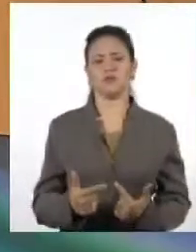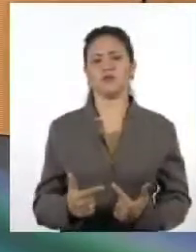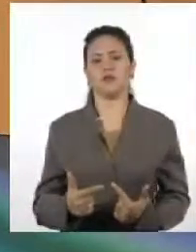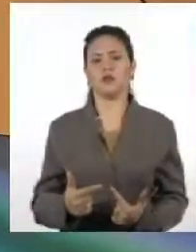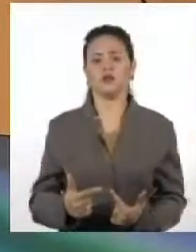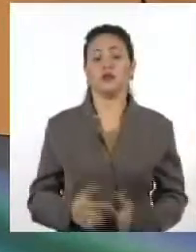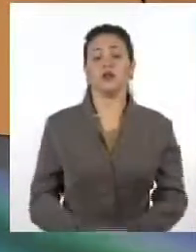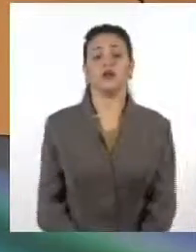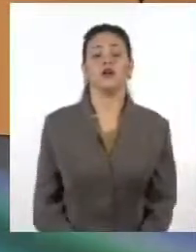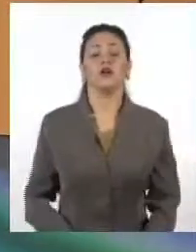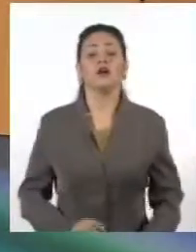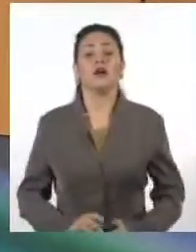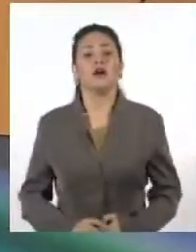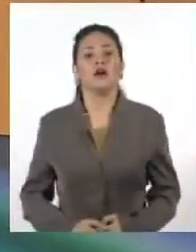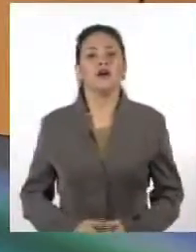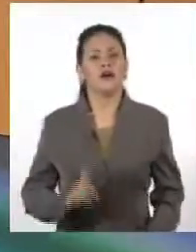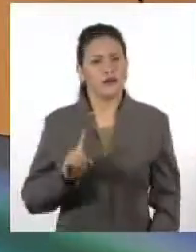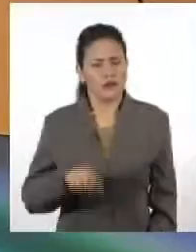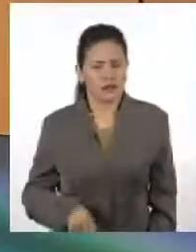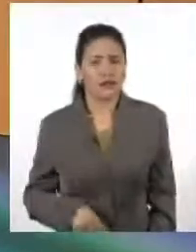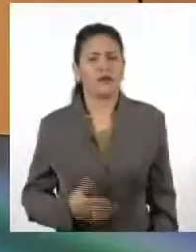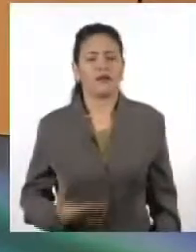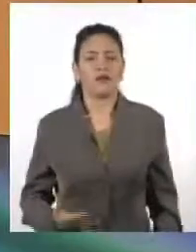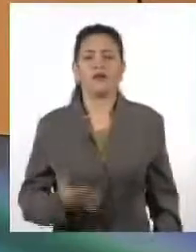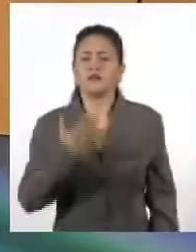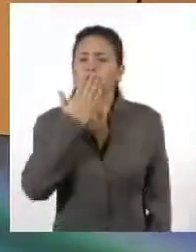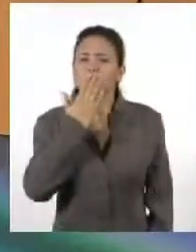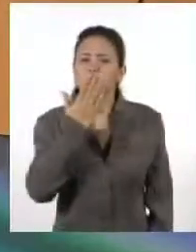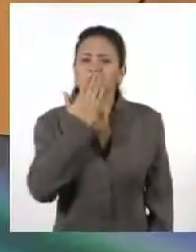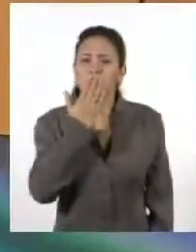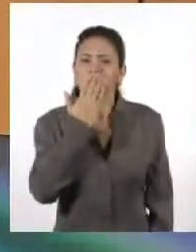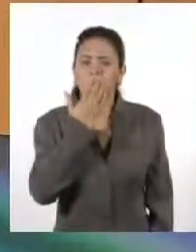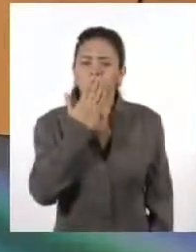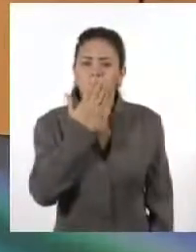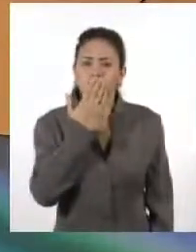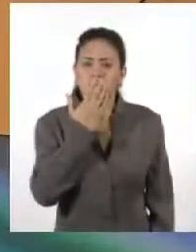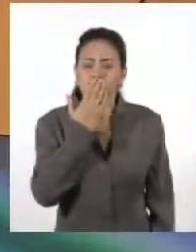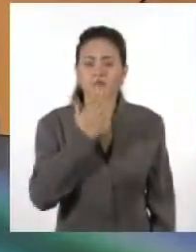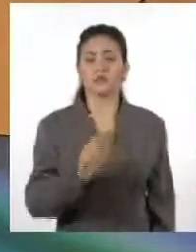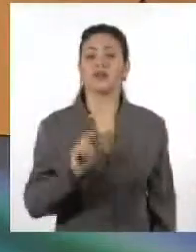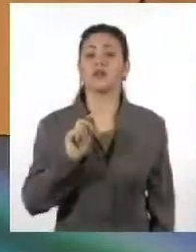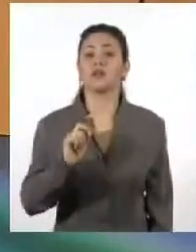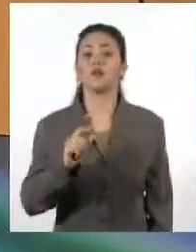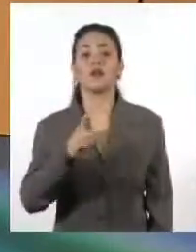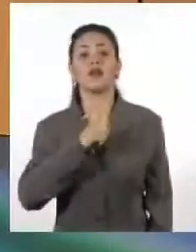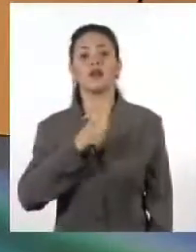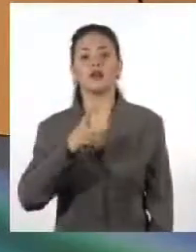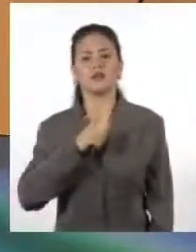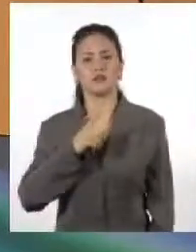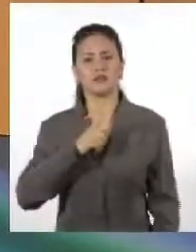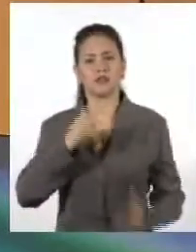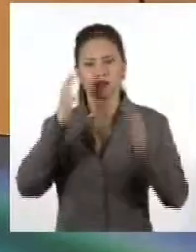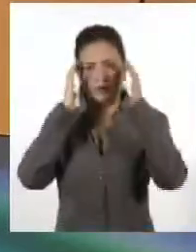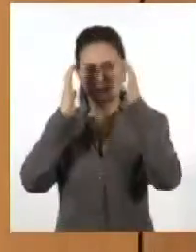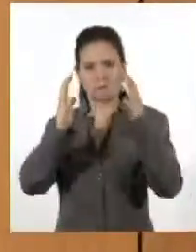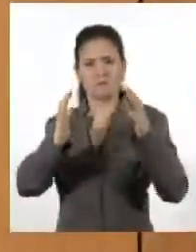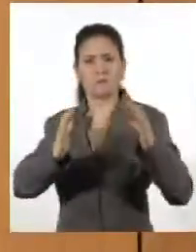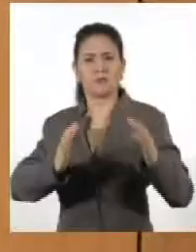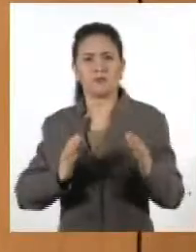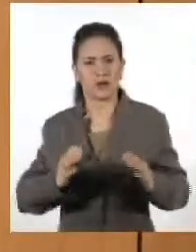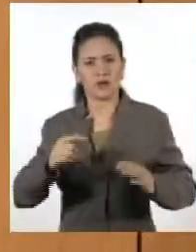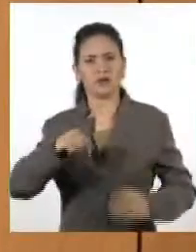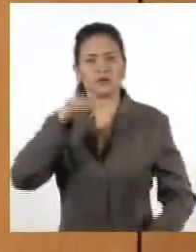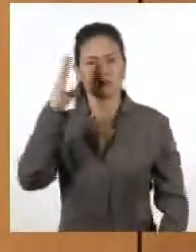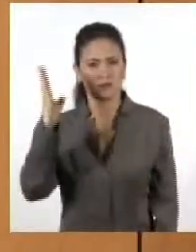essencial da palavra são índios que tem o respeito do povo brasileiro que tem o